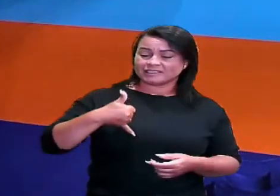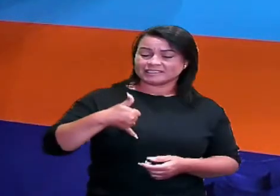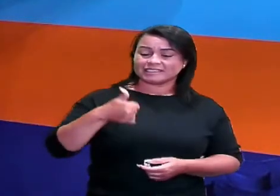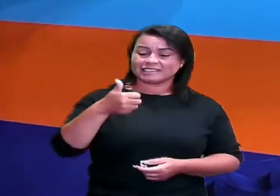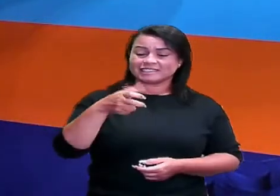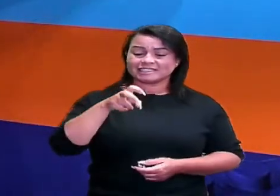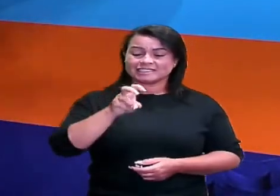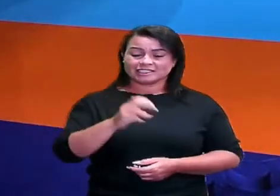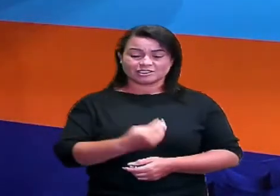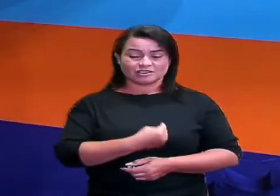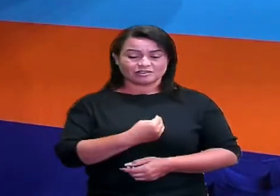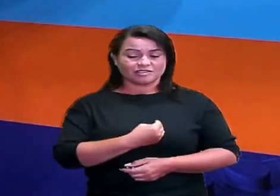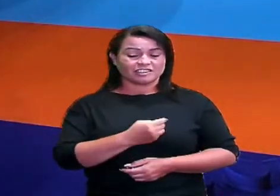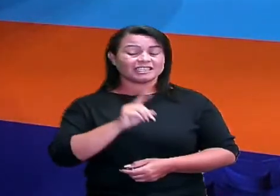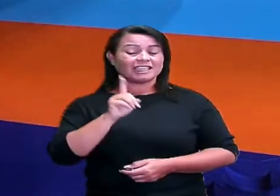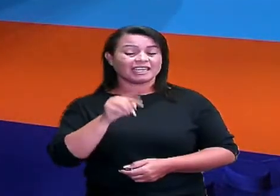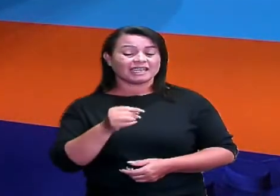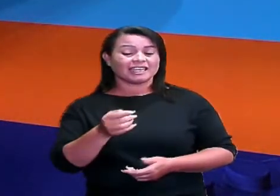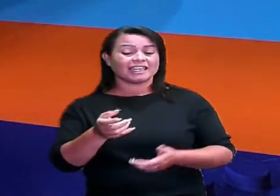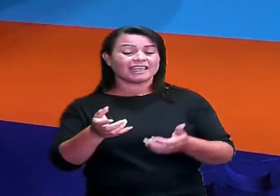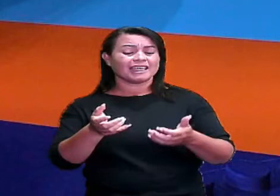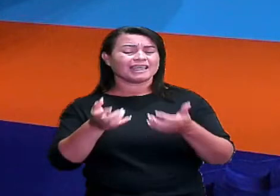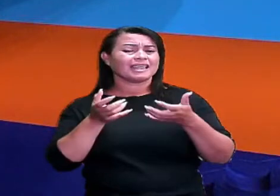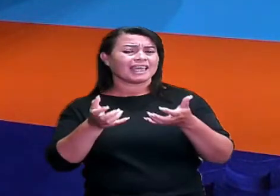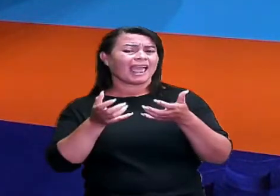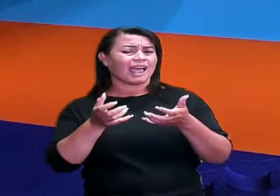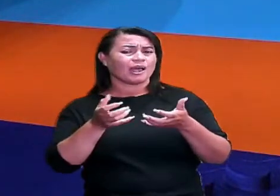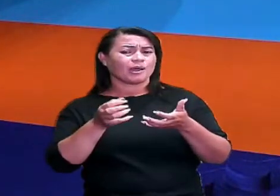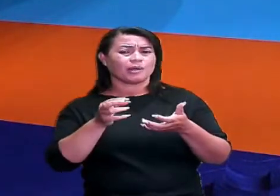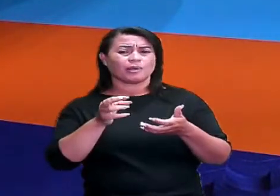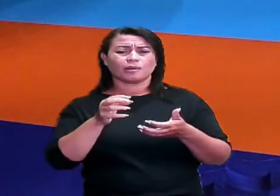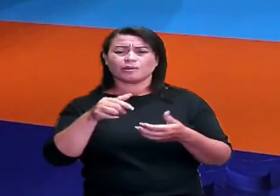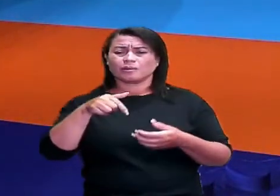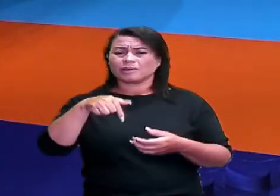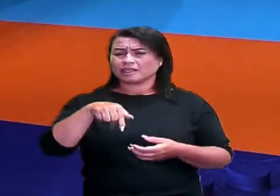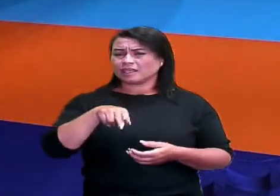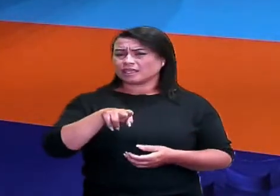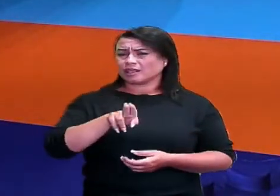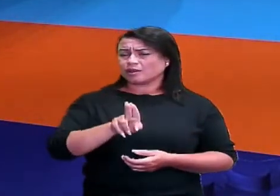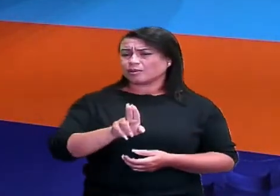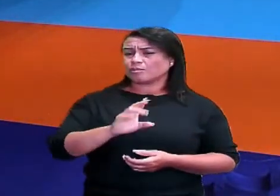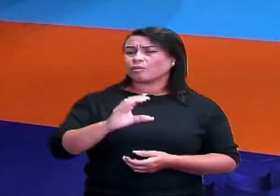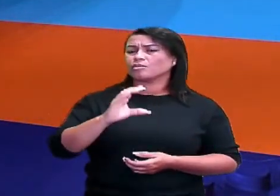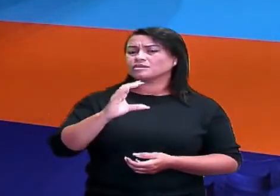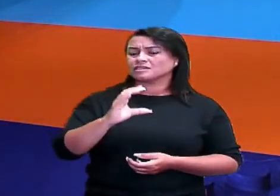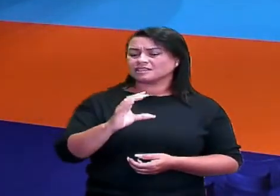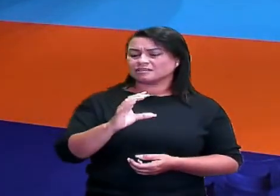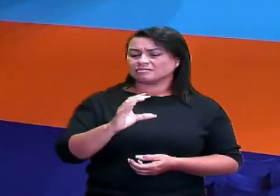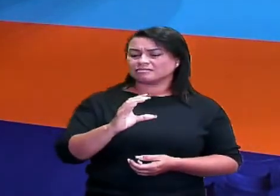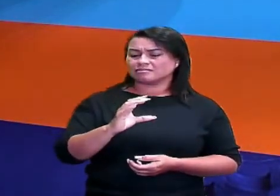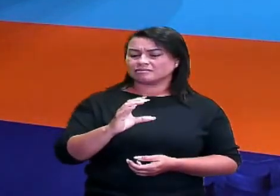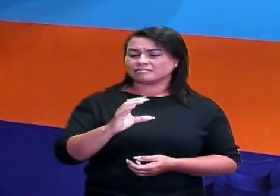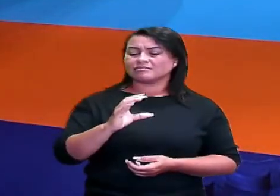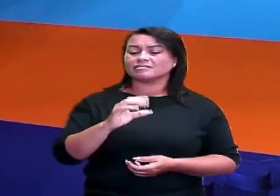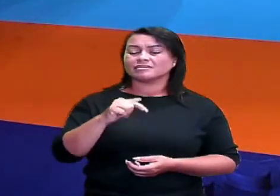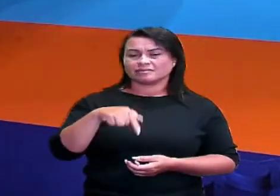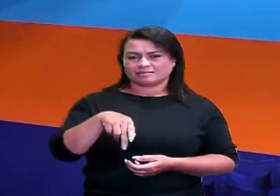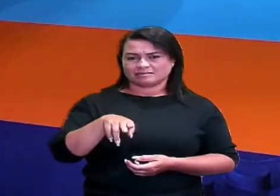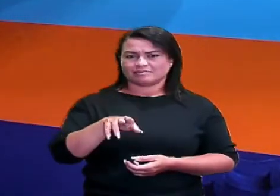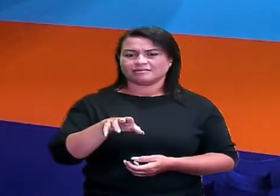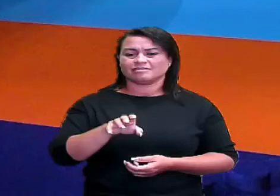e quero. Esse quero vai ser como? Com QU ou com C? Com o